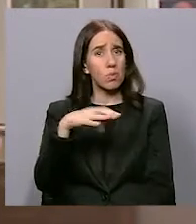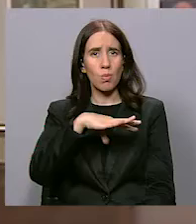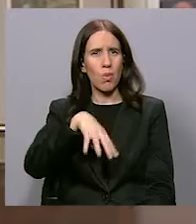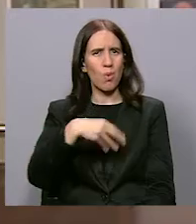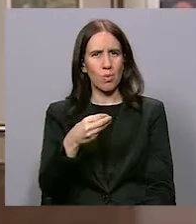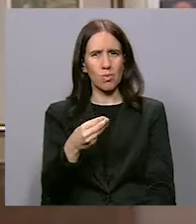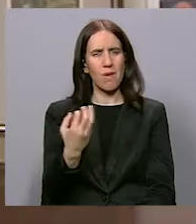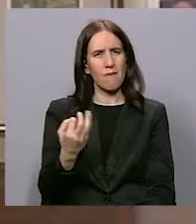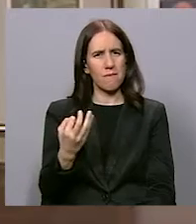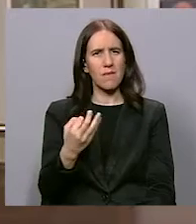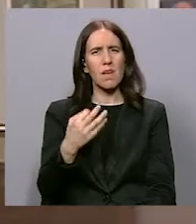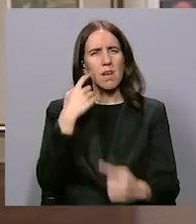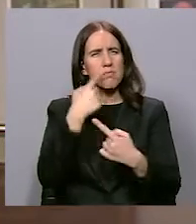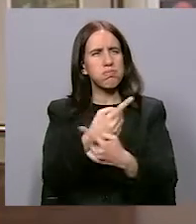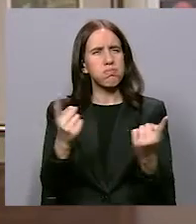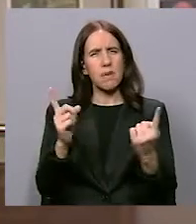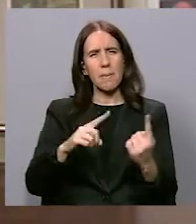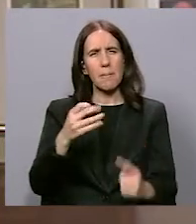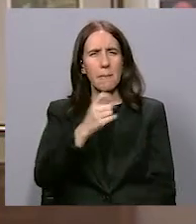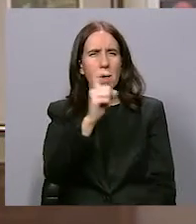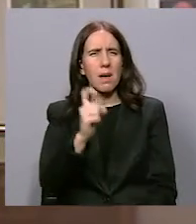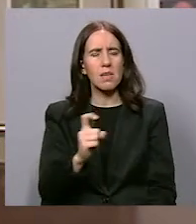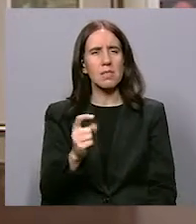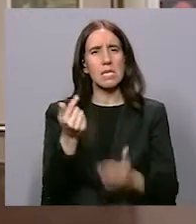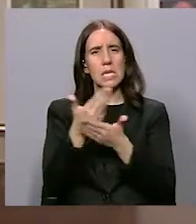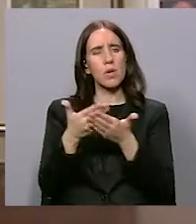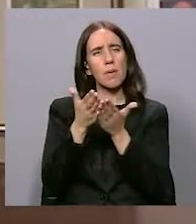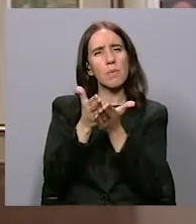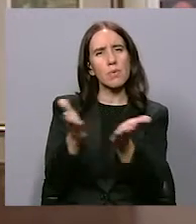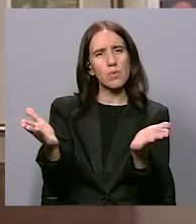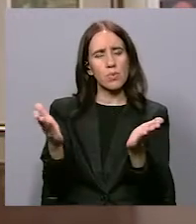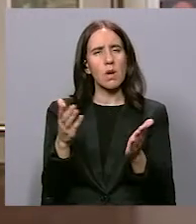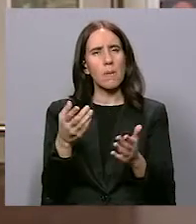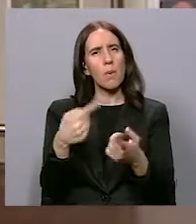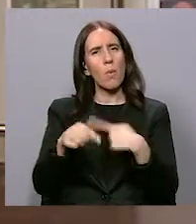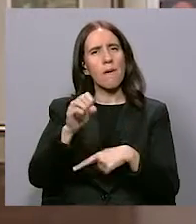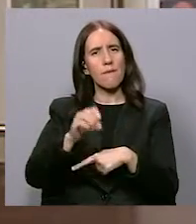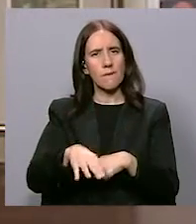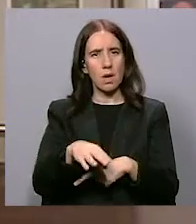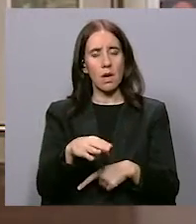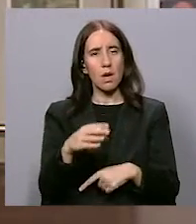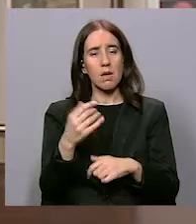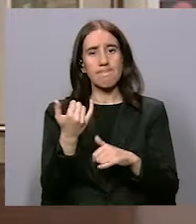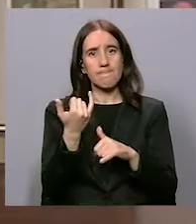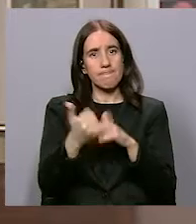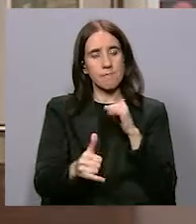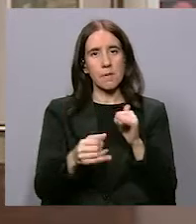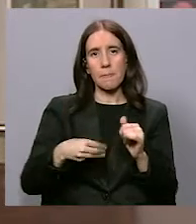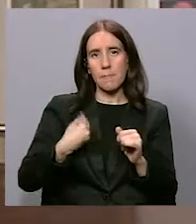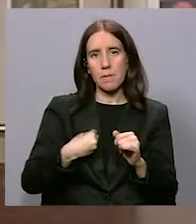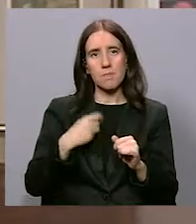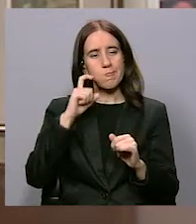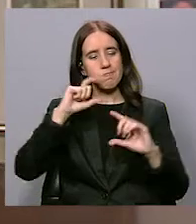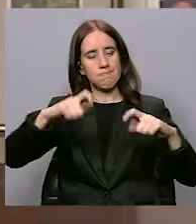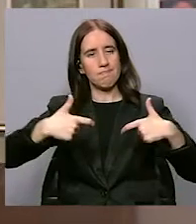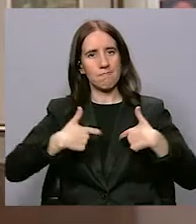mundo contam movimentos proclamações de paz e da abertura econômica e tão preocupantes ameaças de tensão